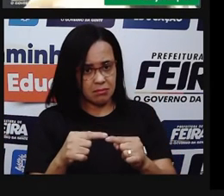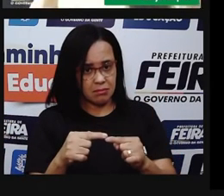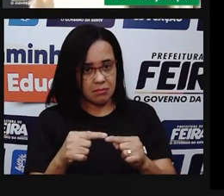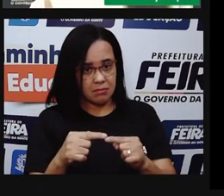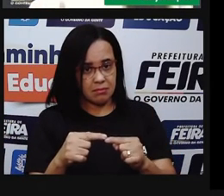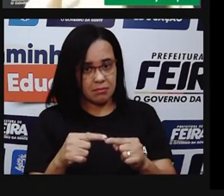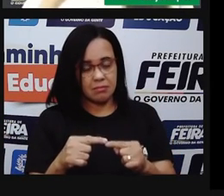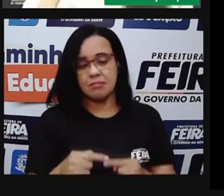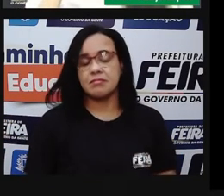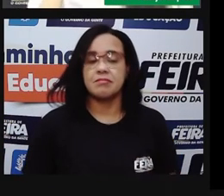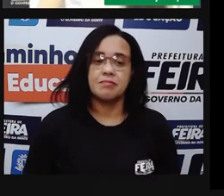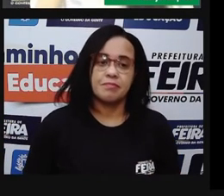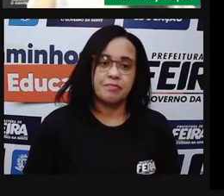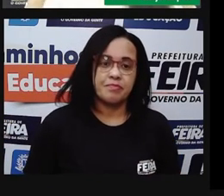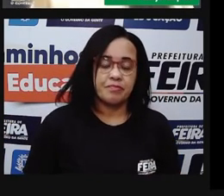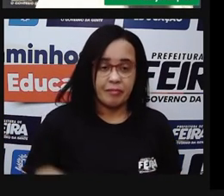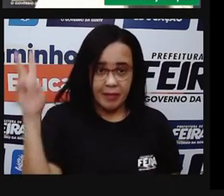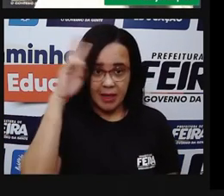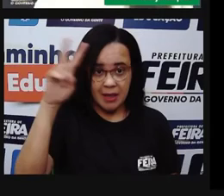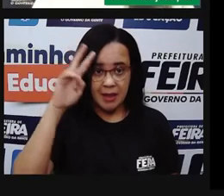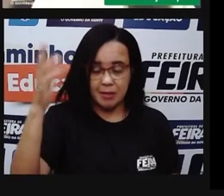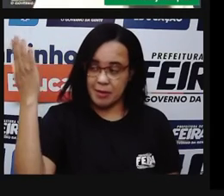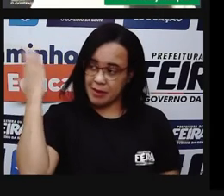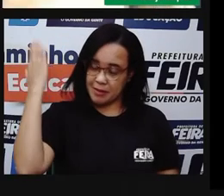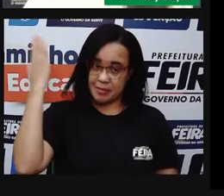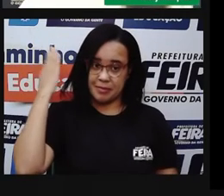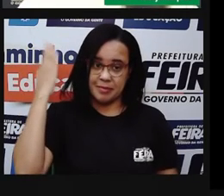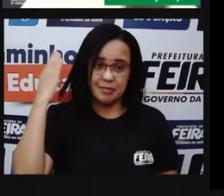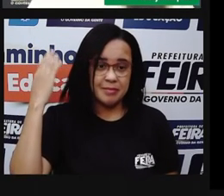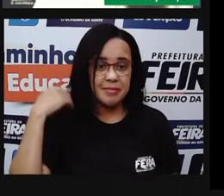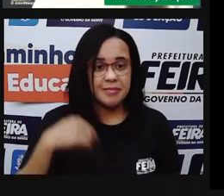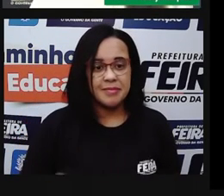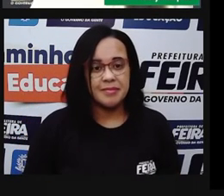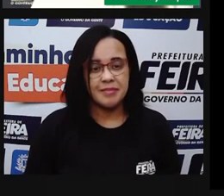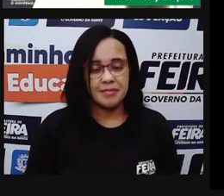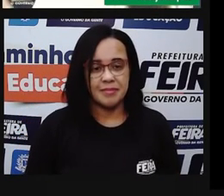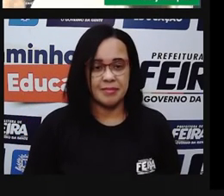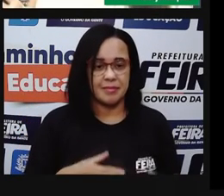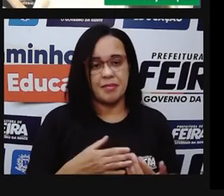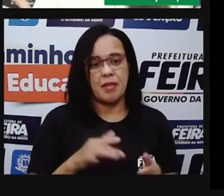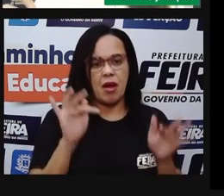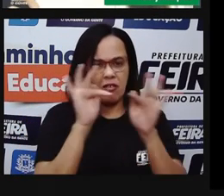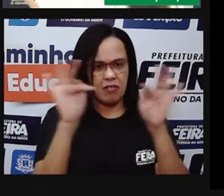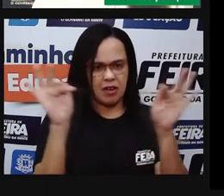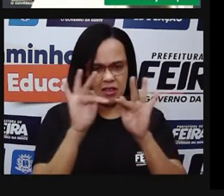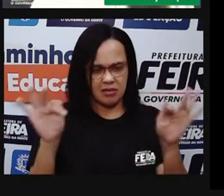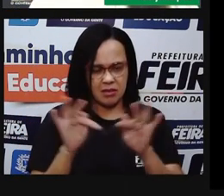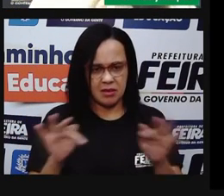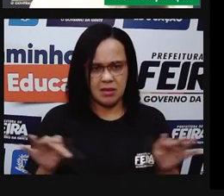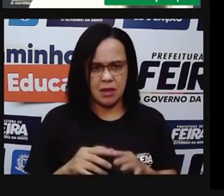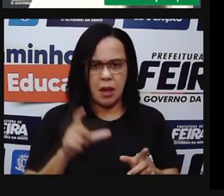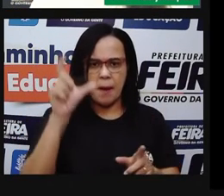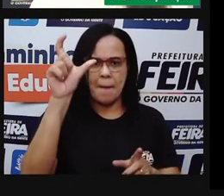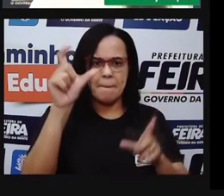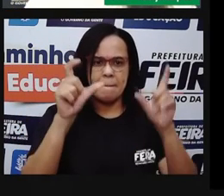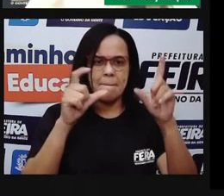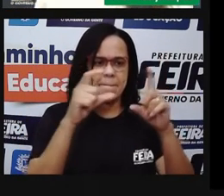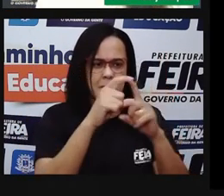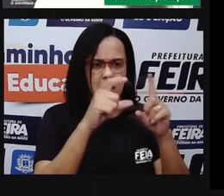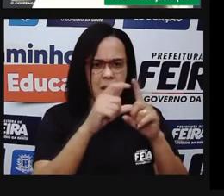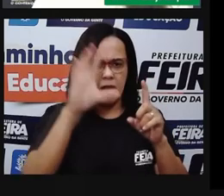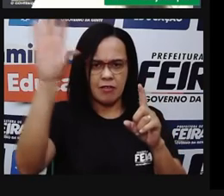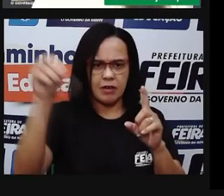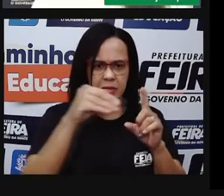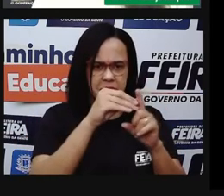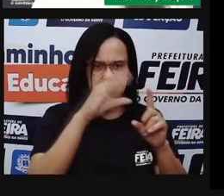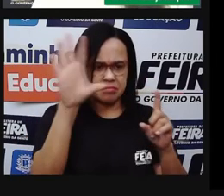O que que eu falei com vocês na última aula? Frase não é só colocar palavras juntas e formar uma frase. Aquela ideia, ela